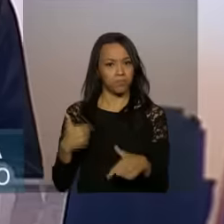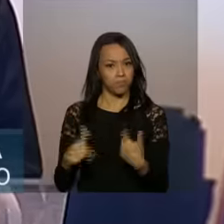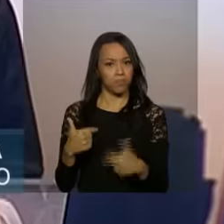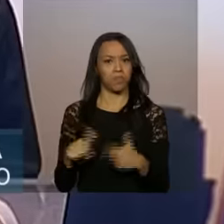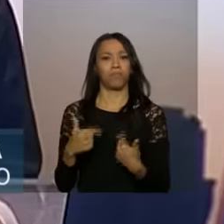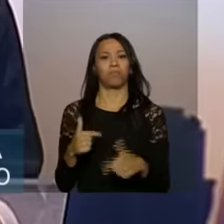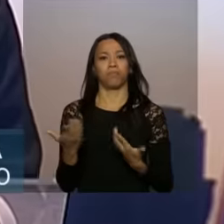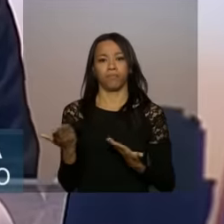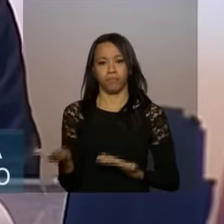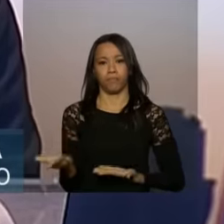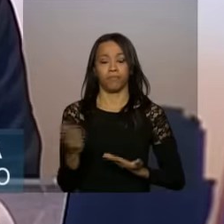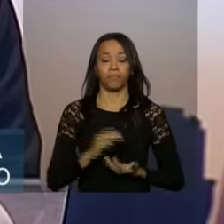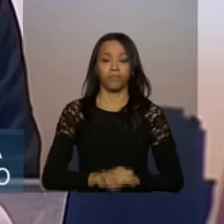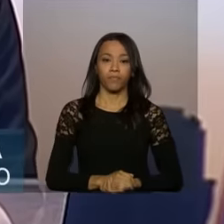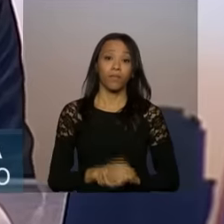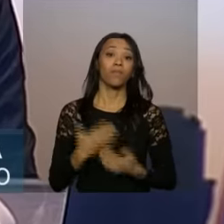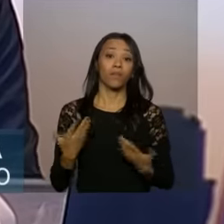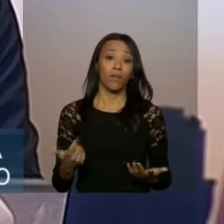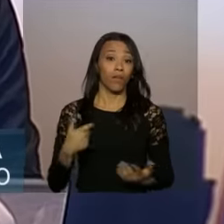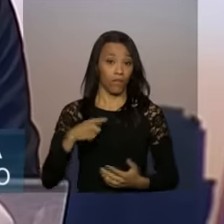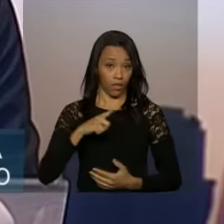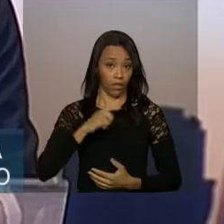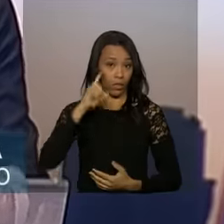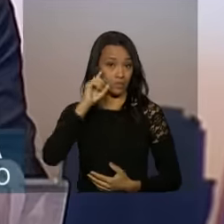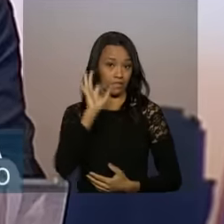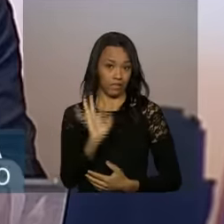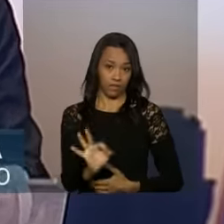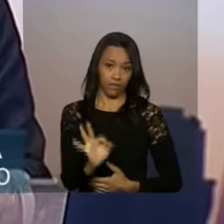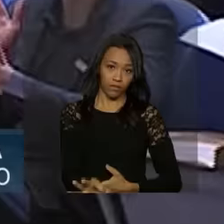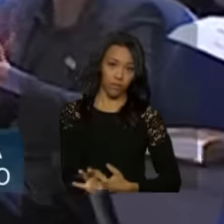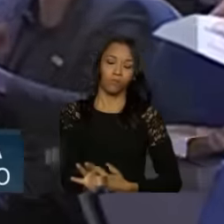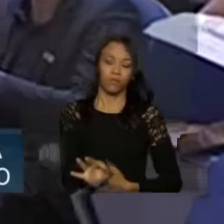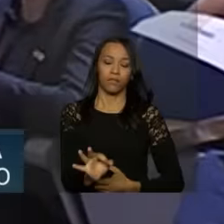dão à pessoa. Então, eu tenho certeza